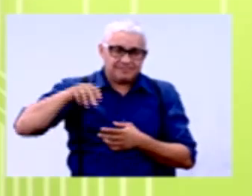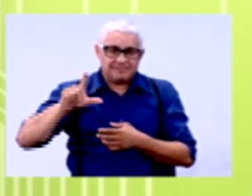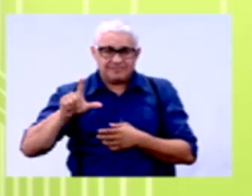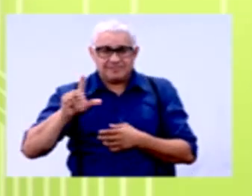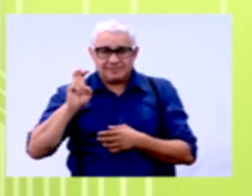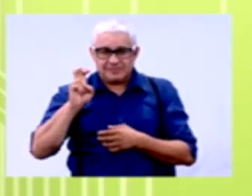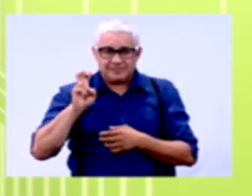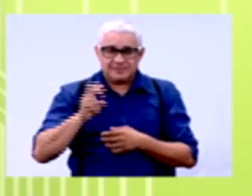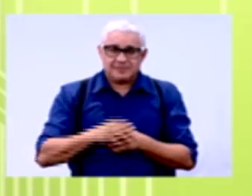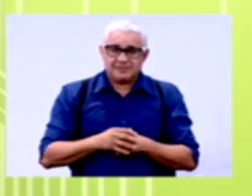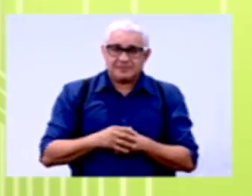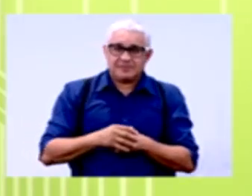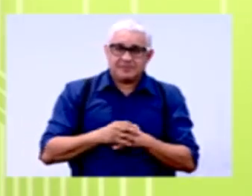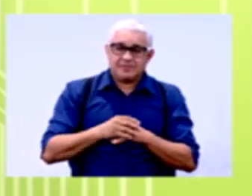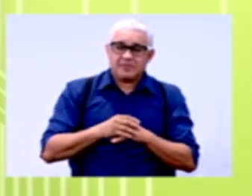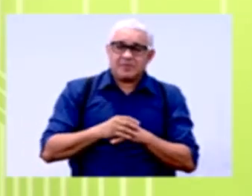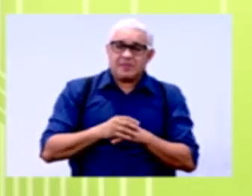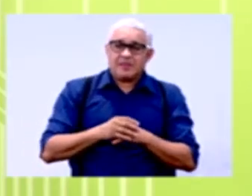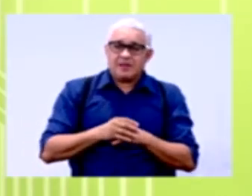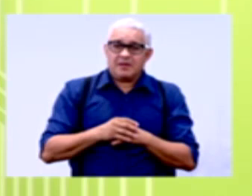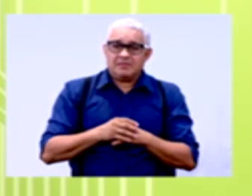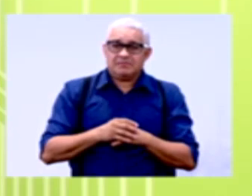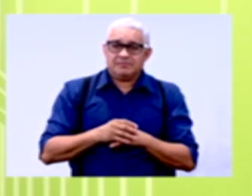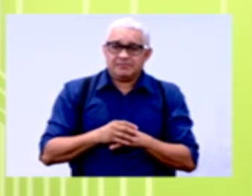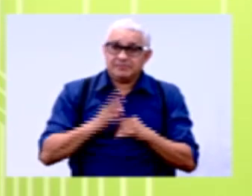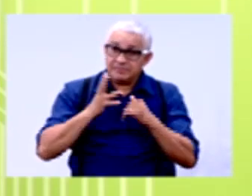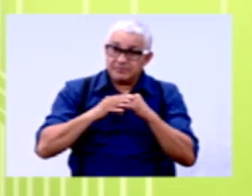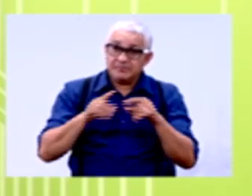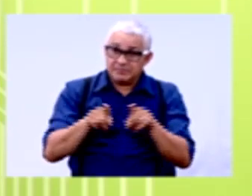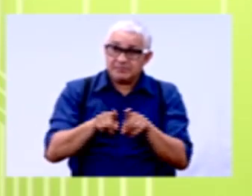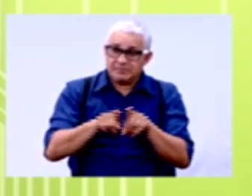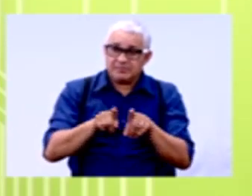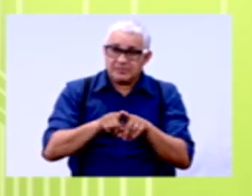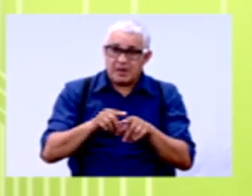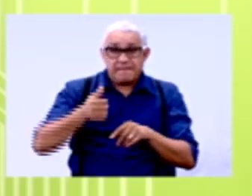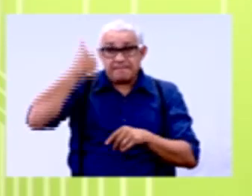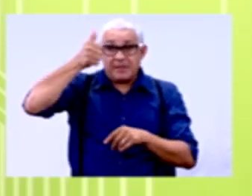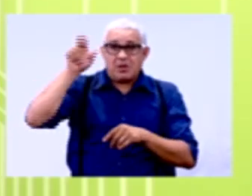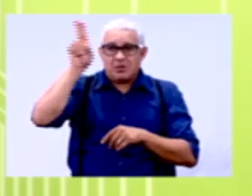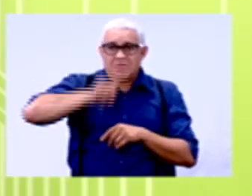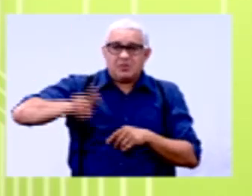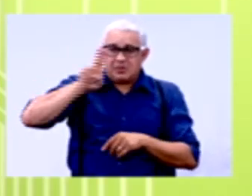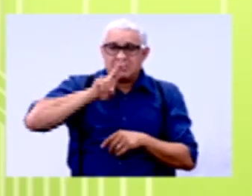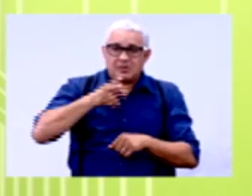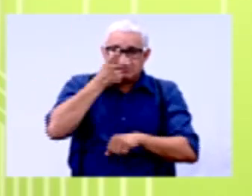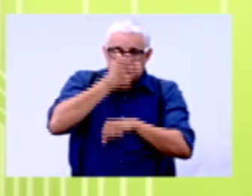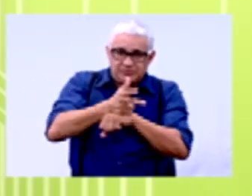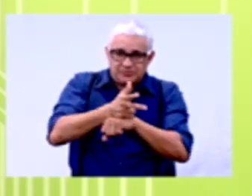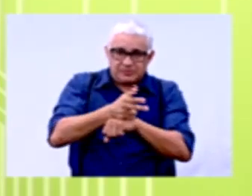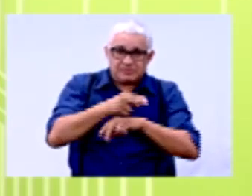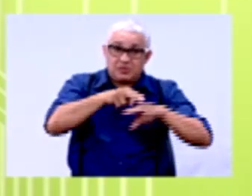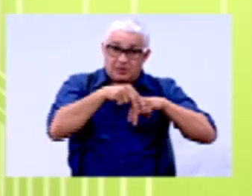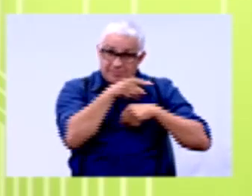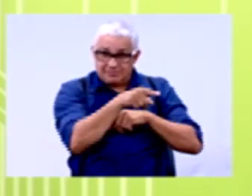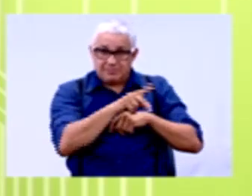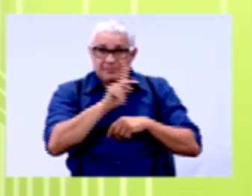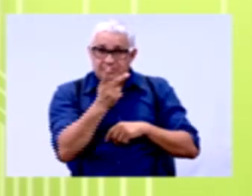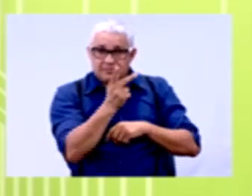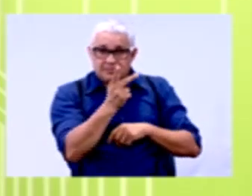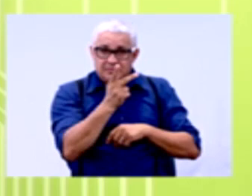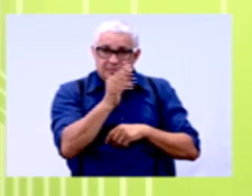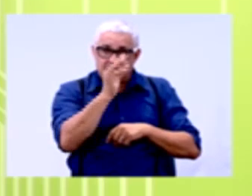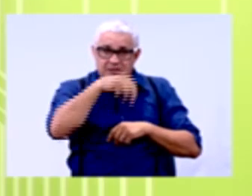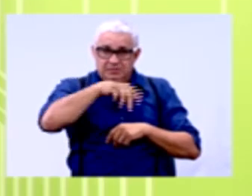o YouTube foi um dos primeiros a implementar a questão de vídeo por meio de HTML5, né? E isso